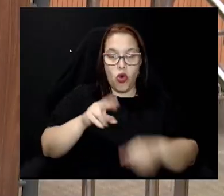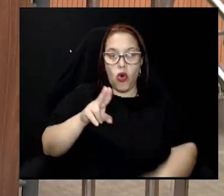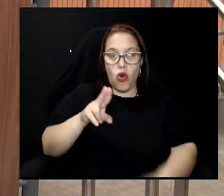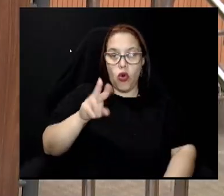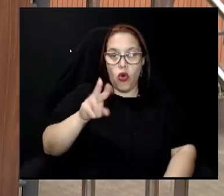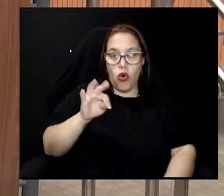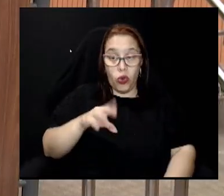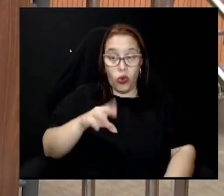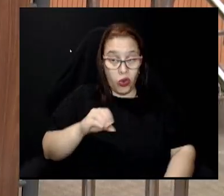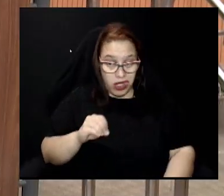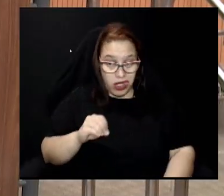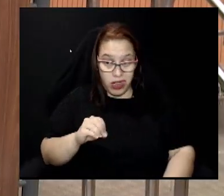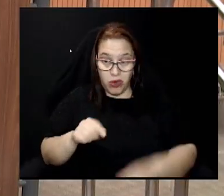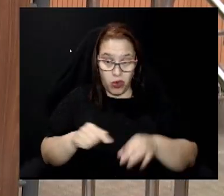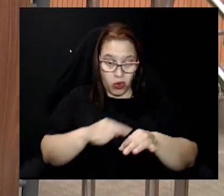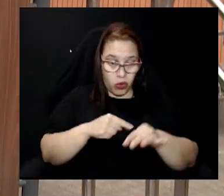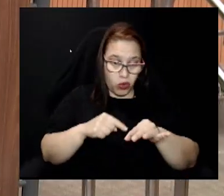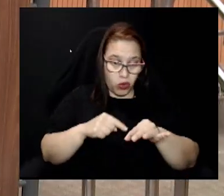né, a abrangência